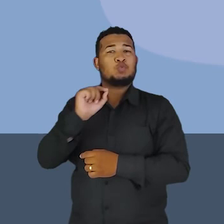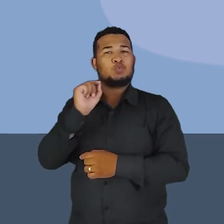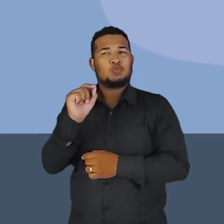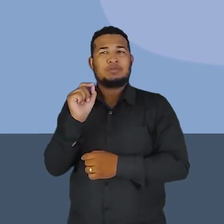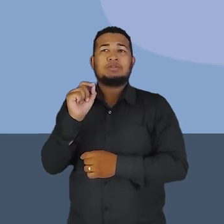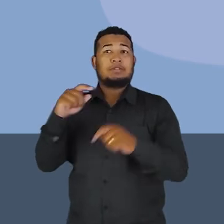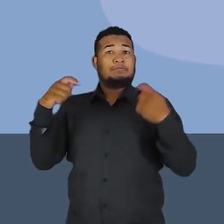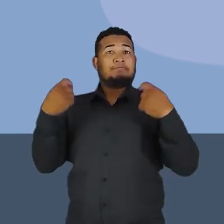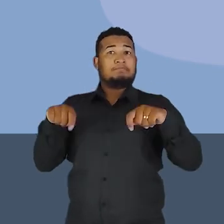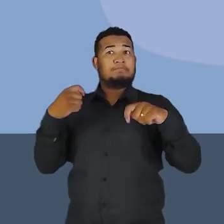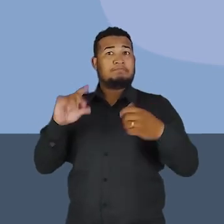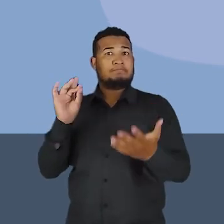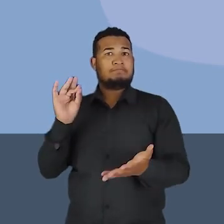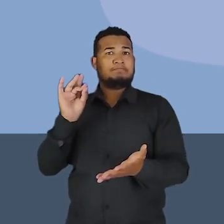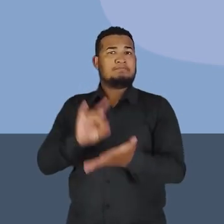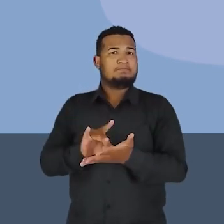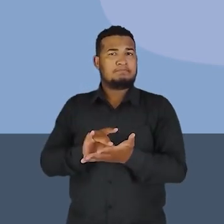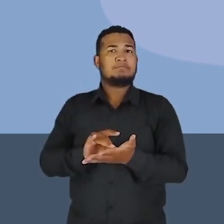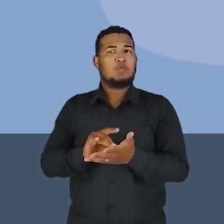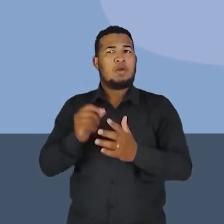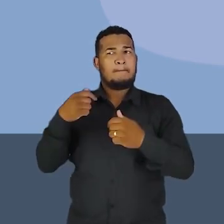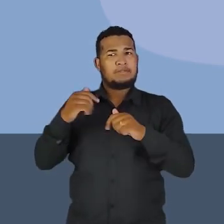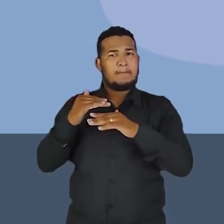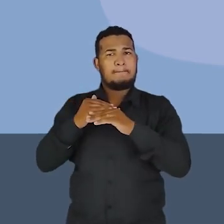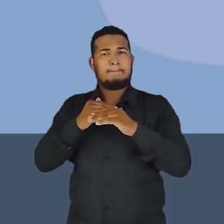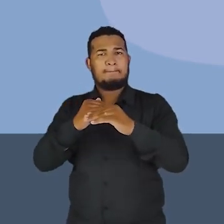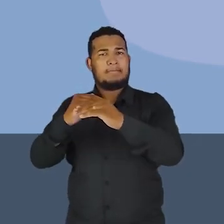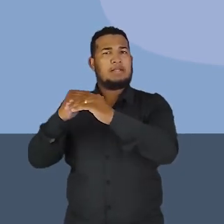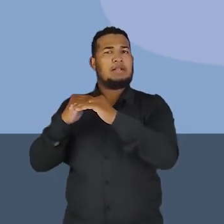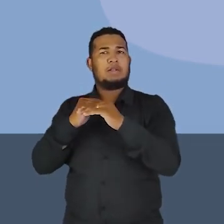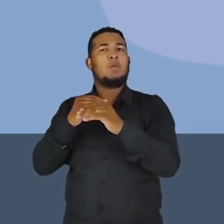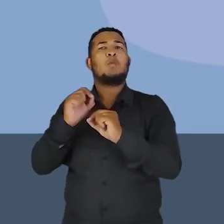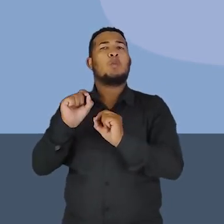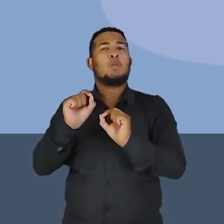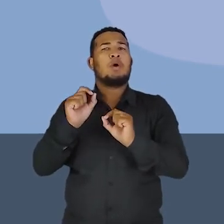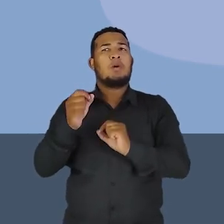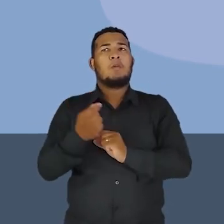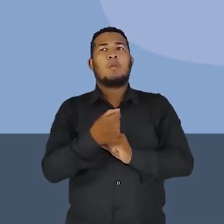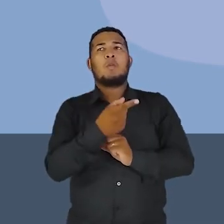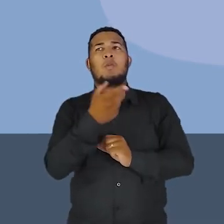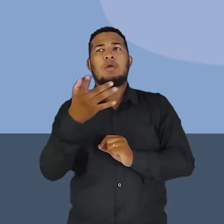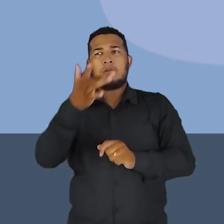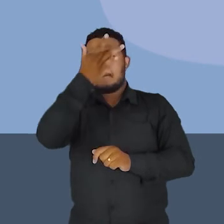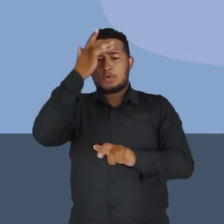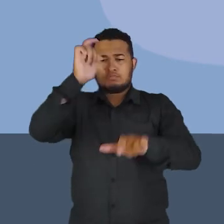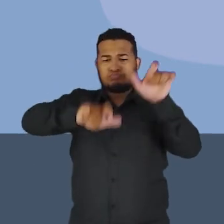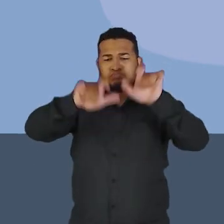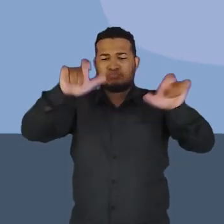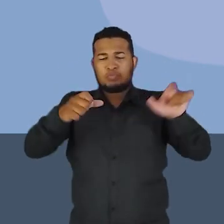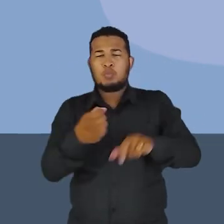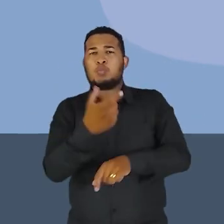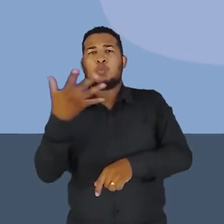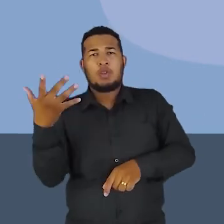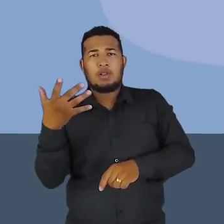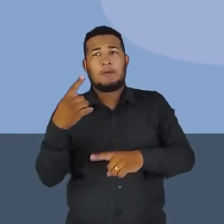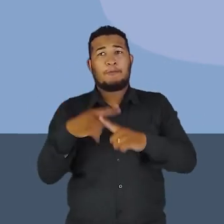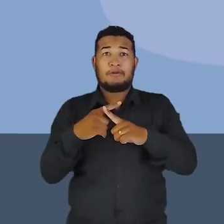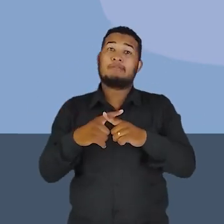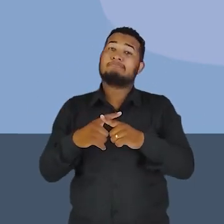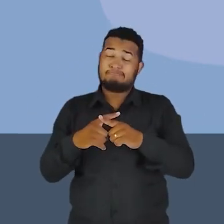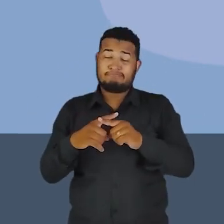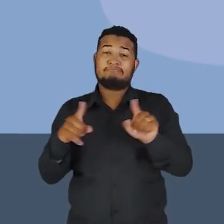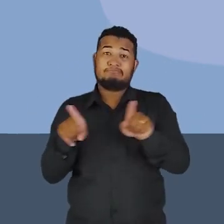que é necessário ter um padrão de quantidade de membros na família, afinal de contas isso